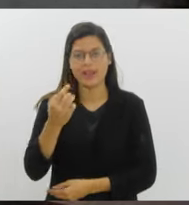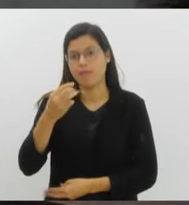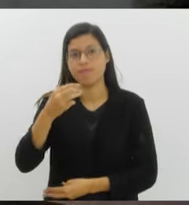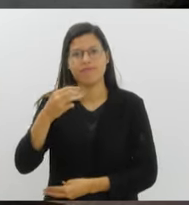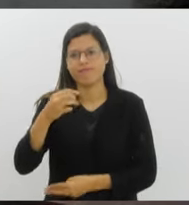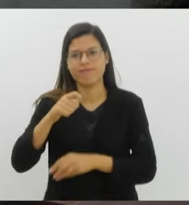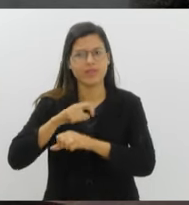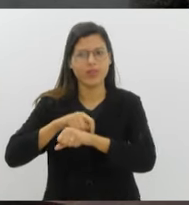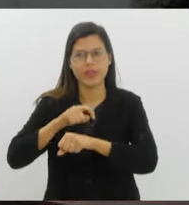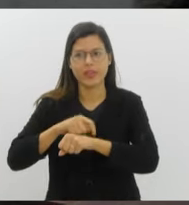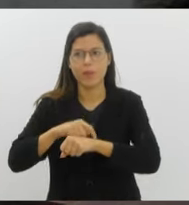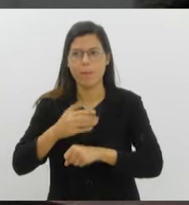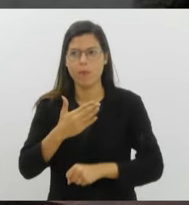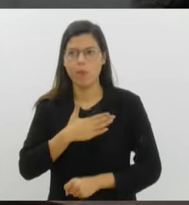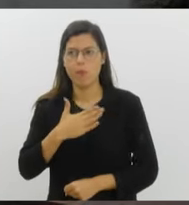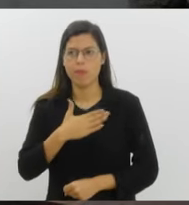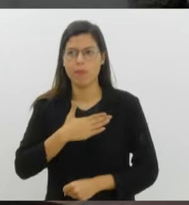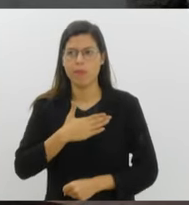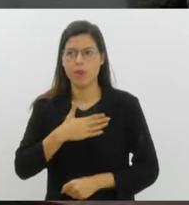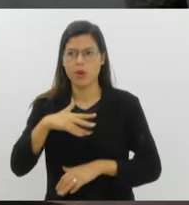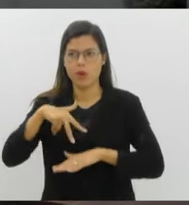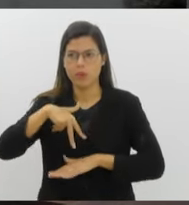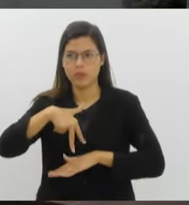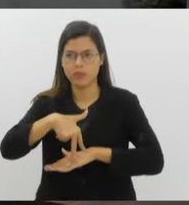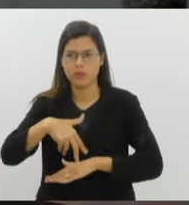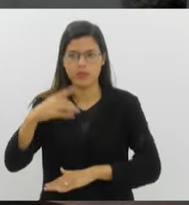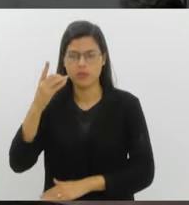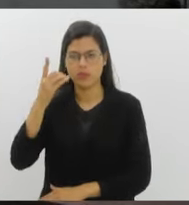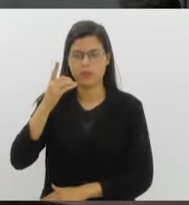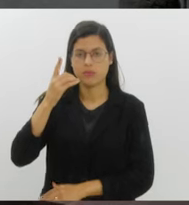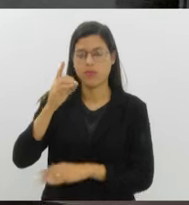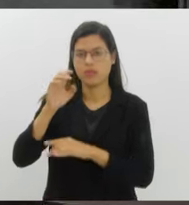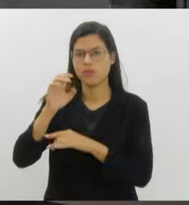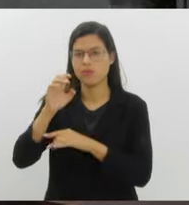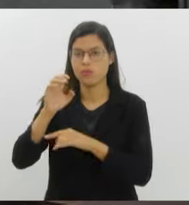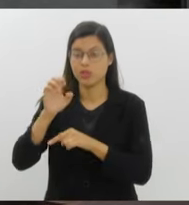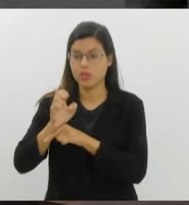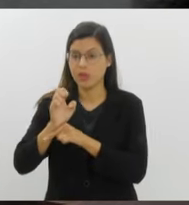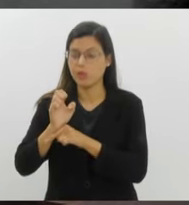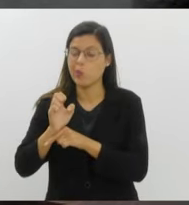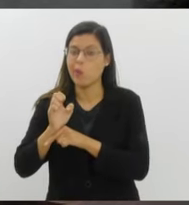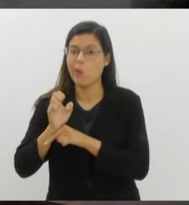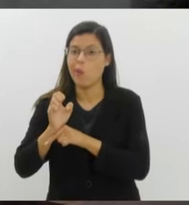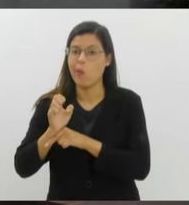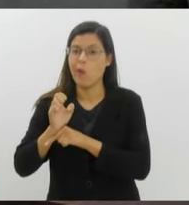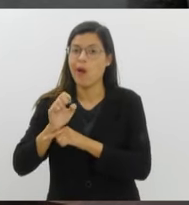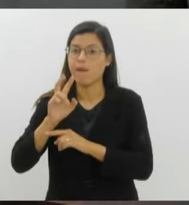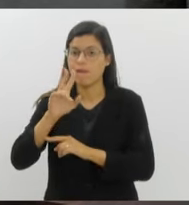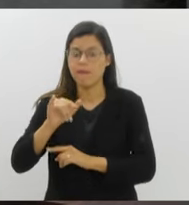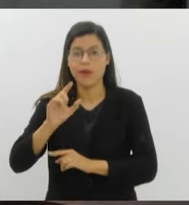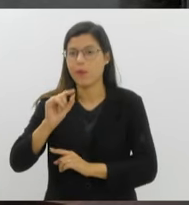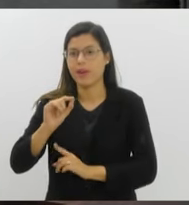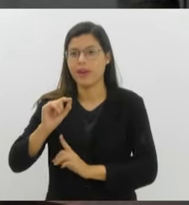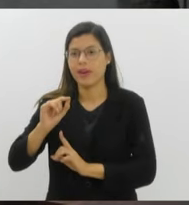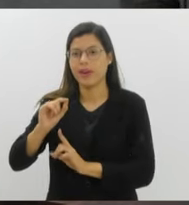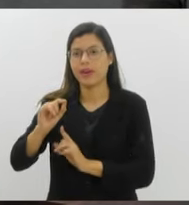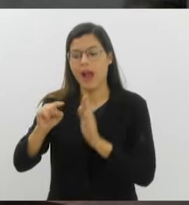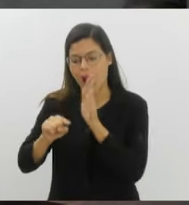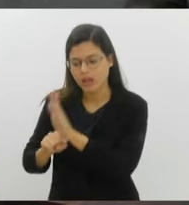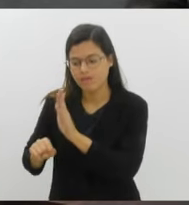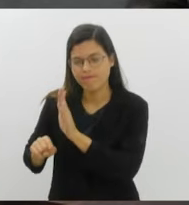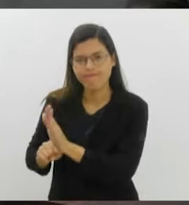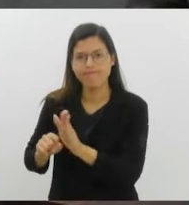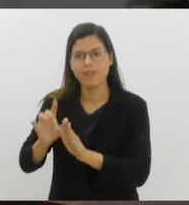casa, posicionado como deputado estadual, vai ser para honrar cada morador, cada cidadão da nossa